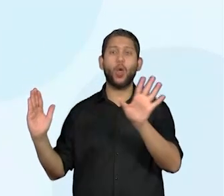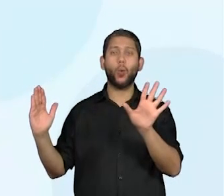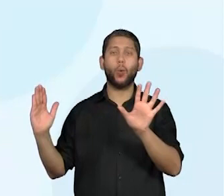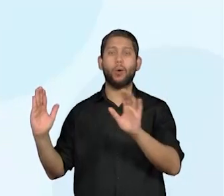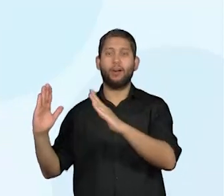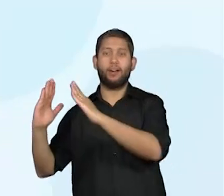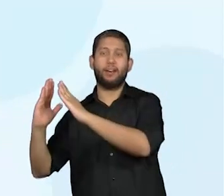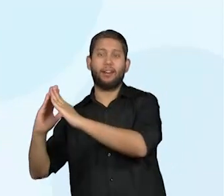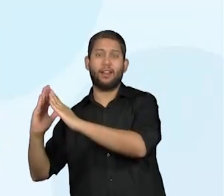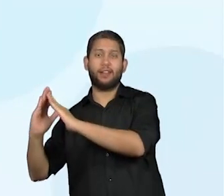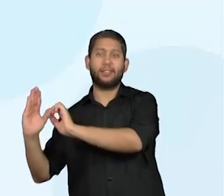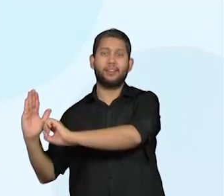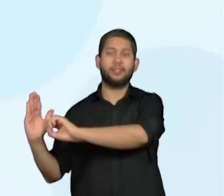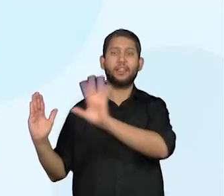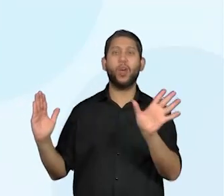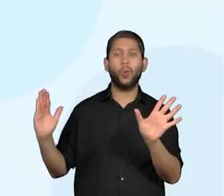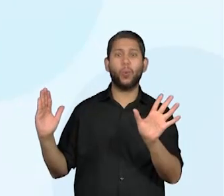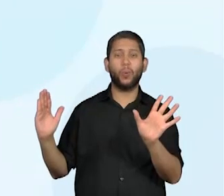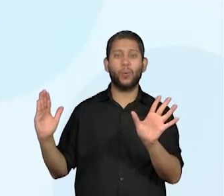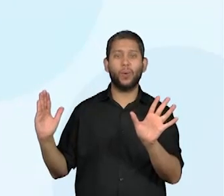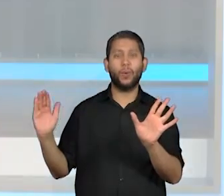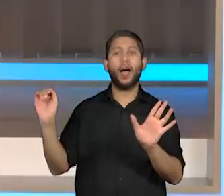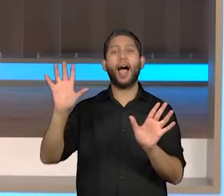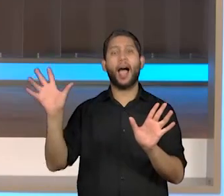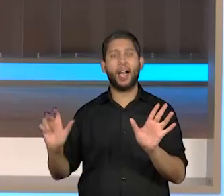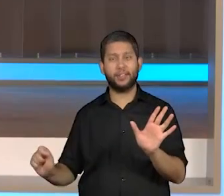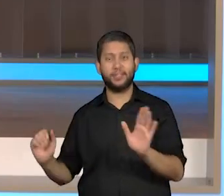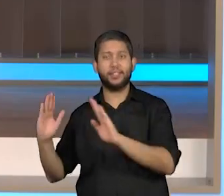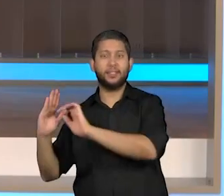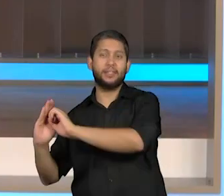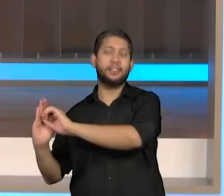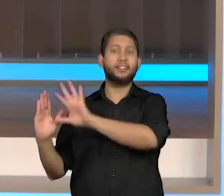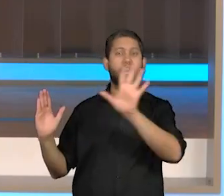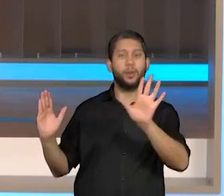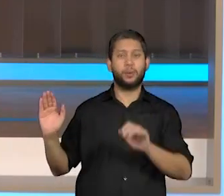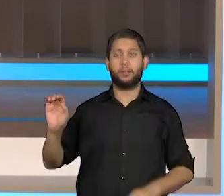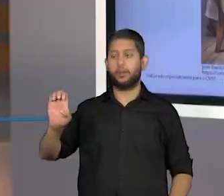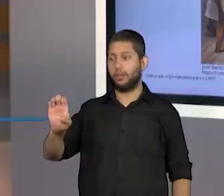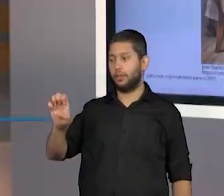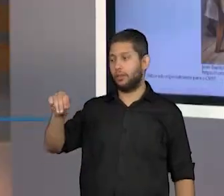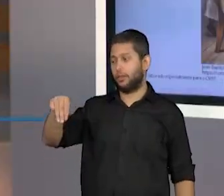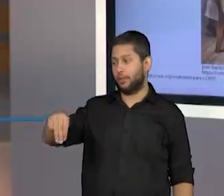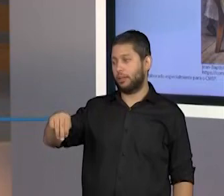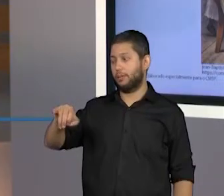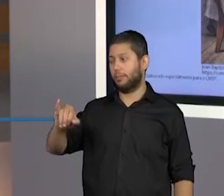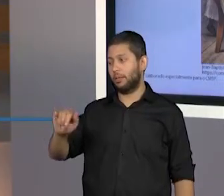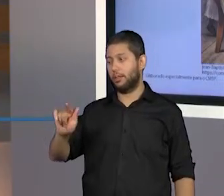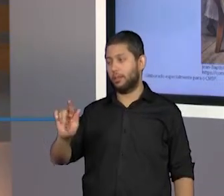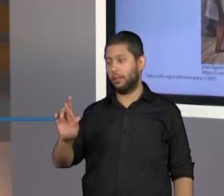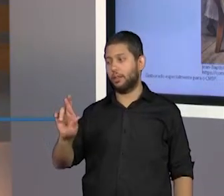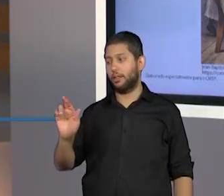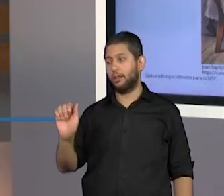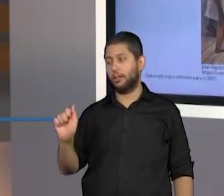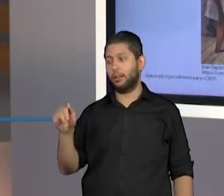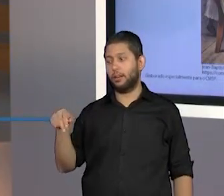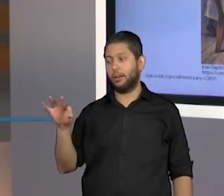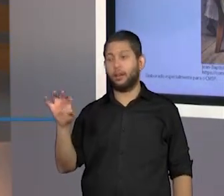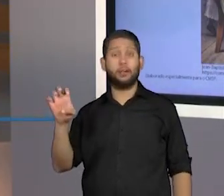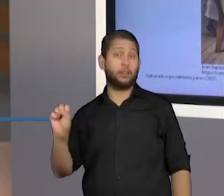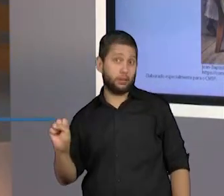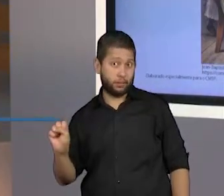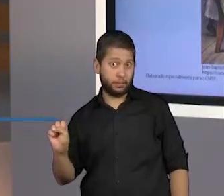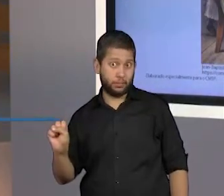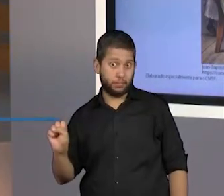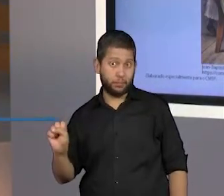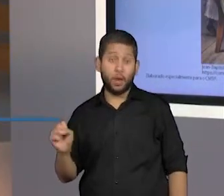descendente de imigrantes? São pessoas que são filhos daquelas pessoas que saíram da Europa ou da África. Então, a gente